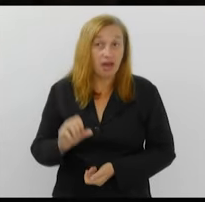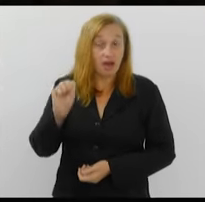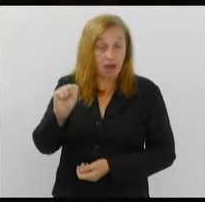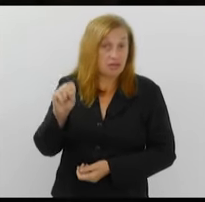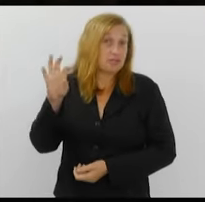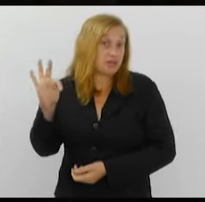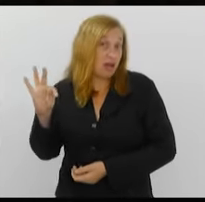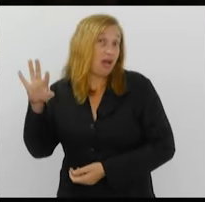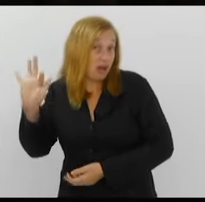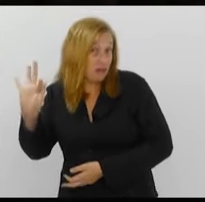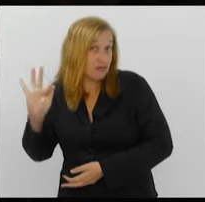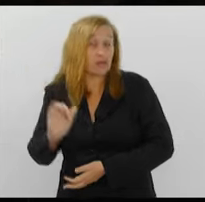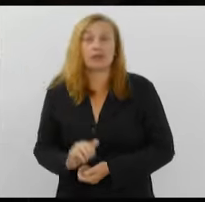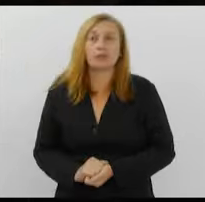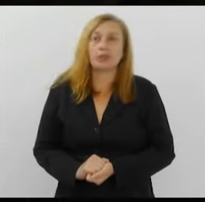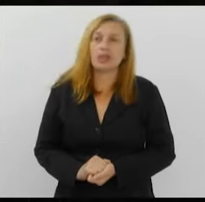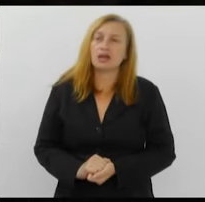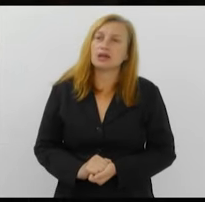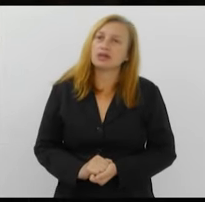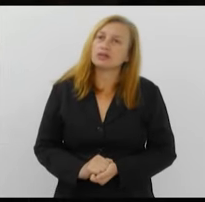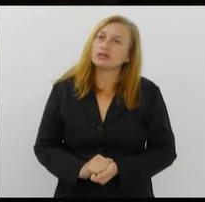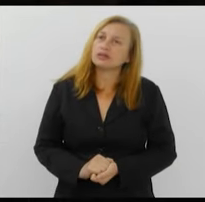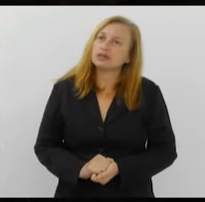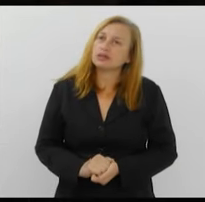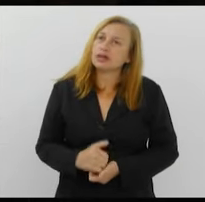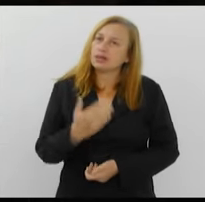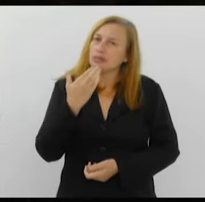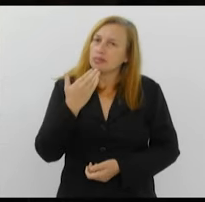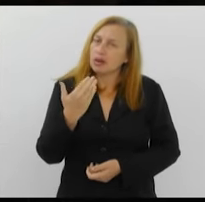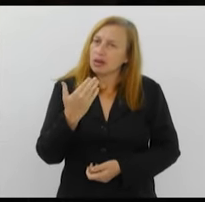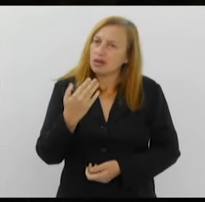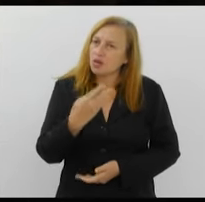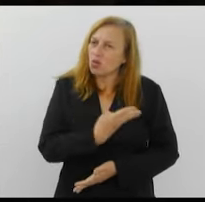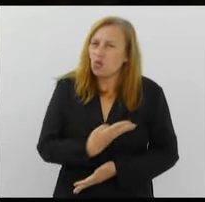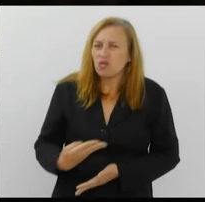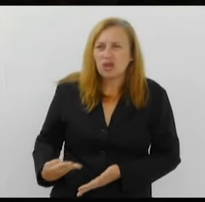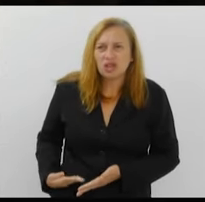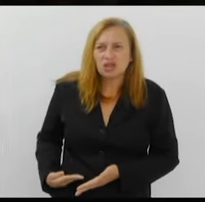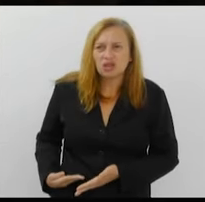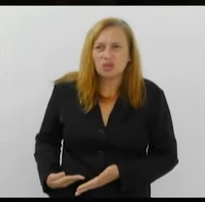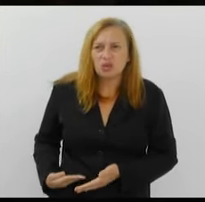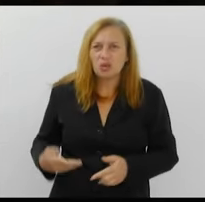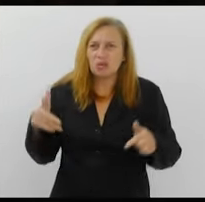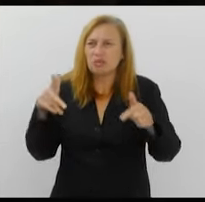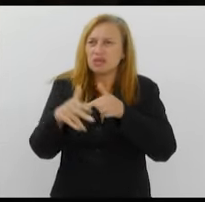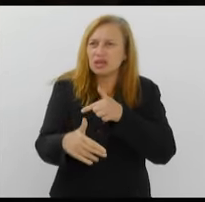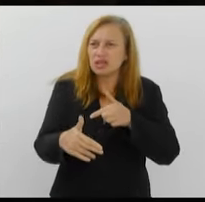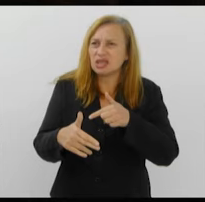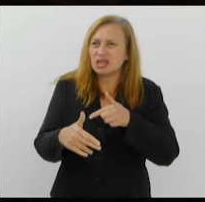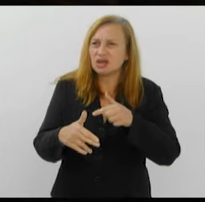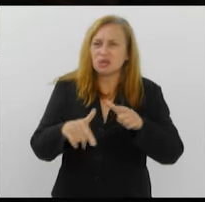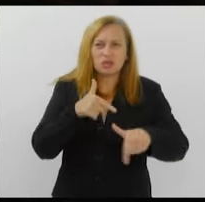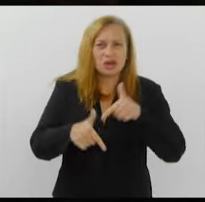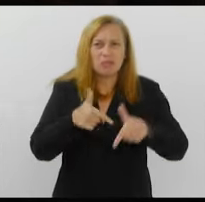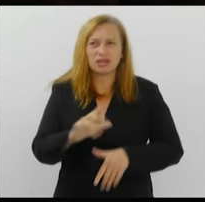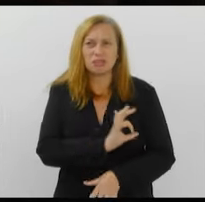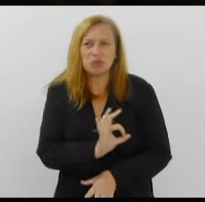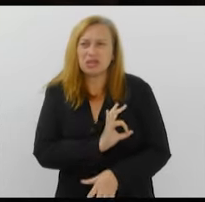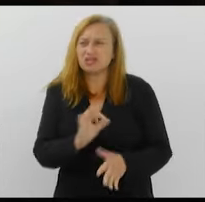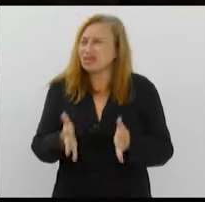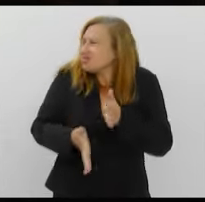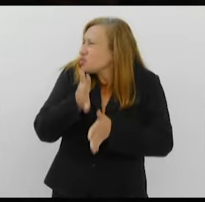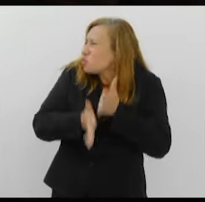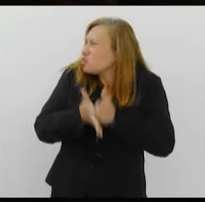o STF interpela o governador por essa operação, e aí a gente fica perplexo, não